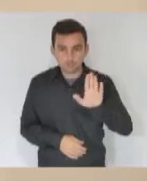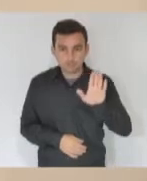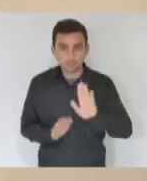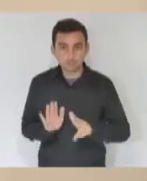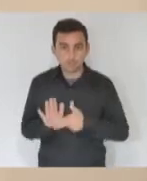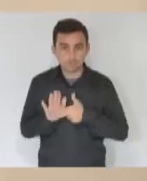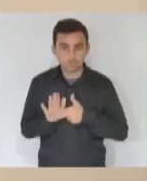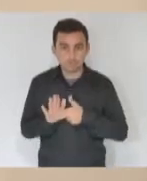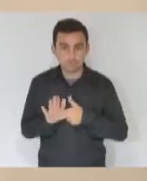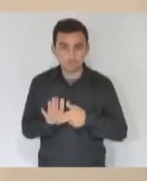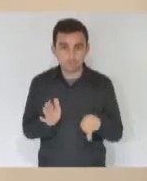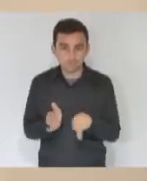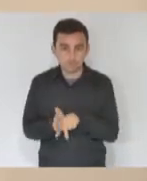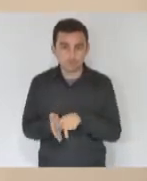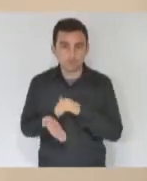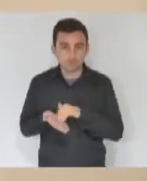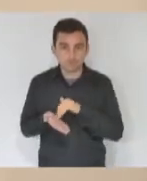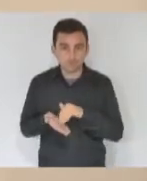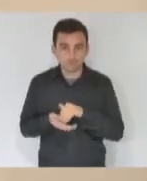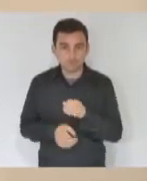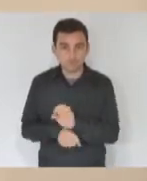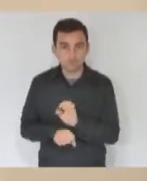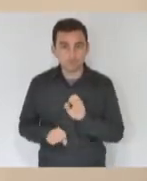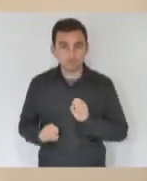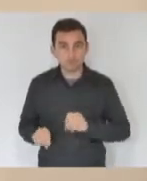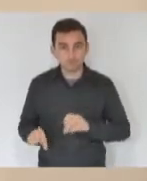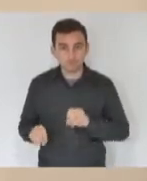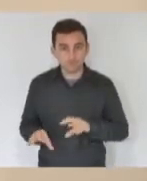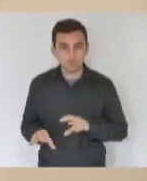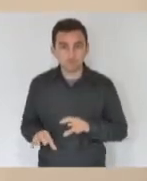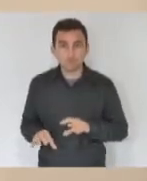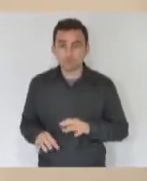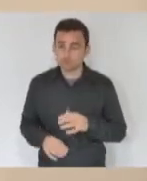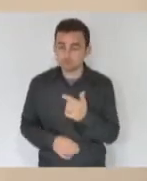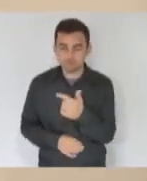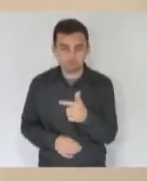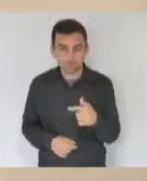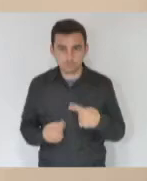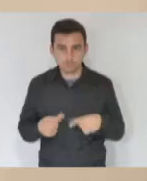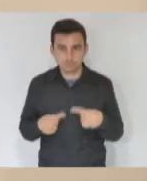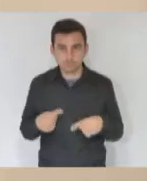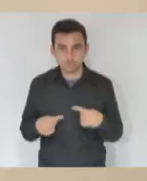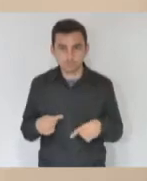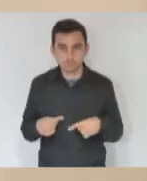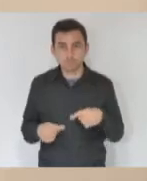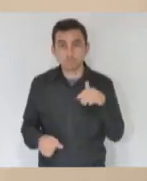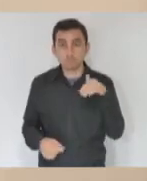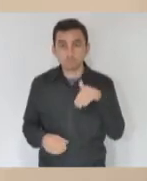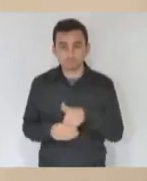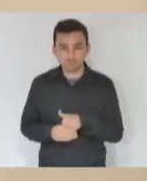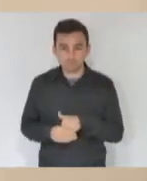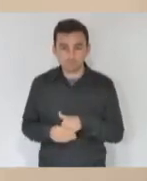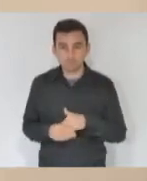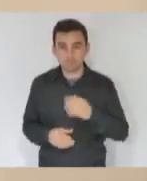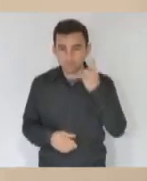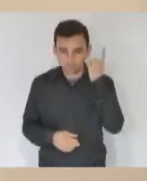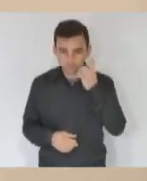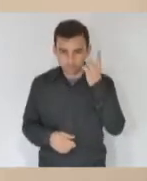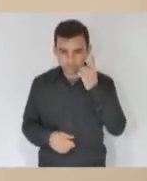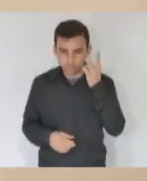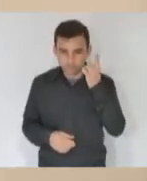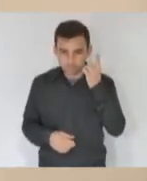pela Secretaria de Estado da Educação. Em discussão, não havendo quem queira discutir, em votação, deputados que aprovam permaneçam como se